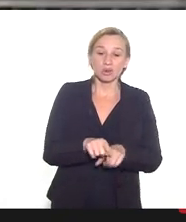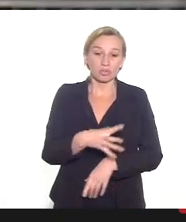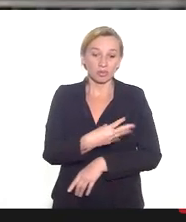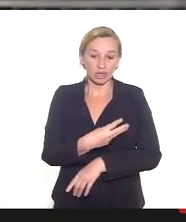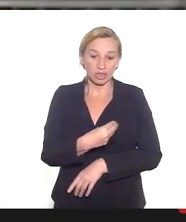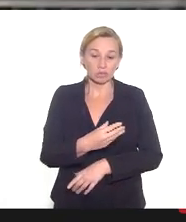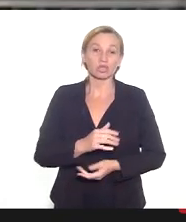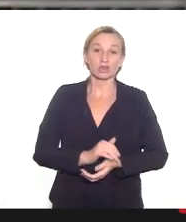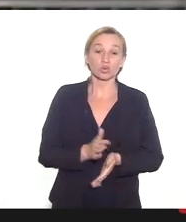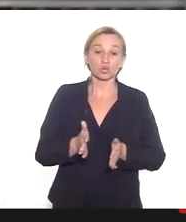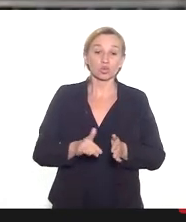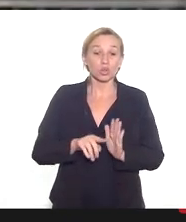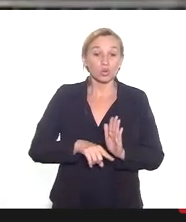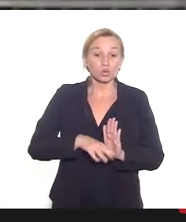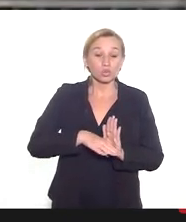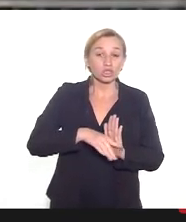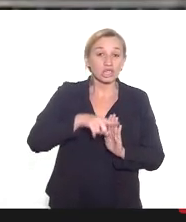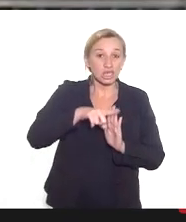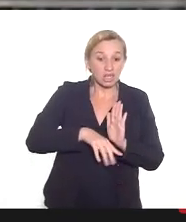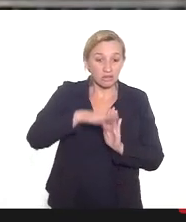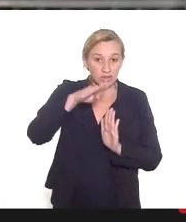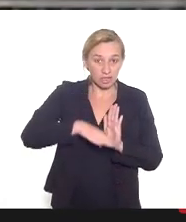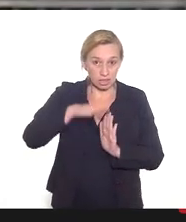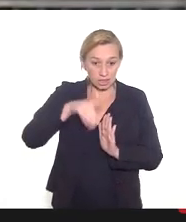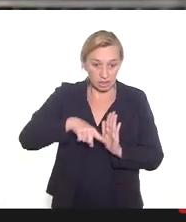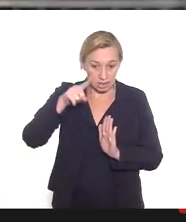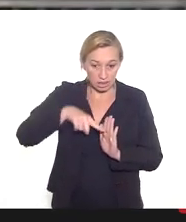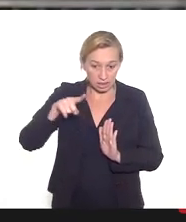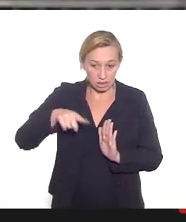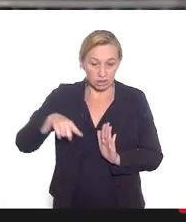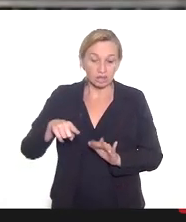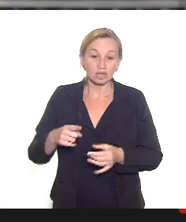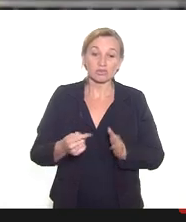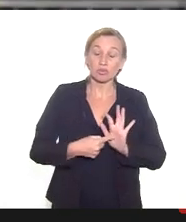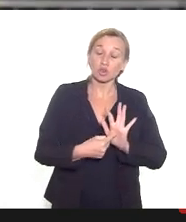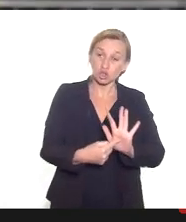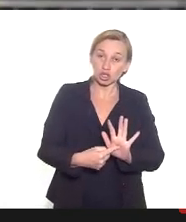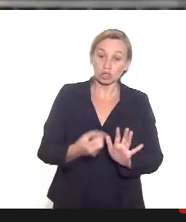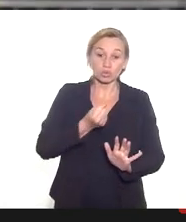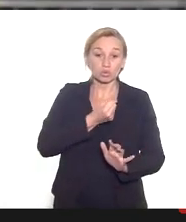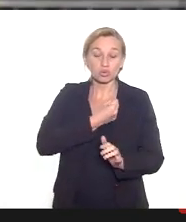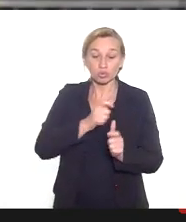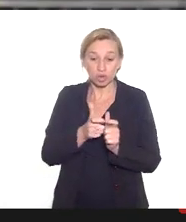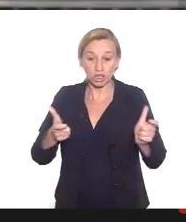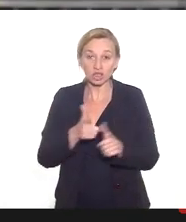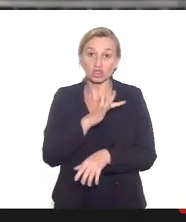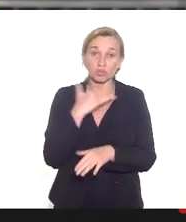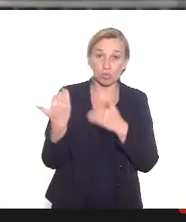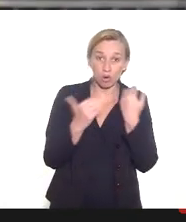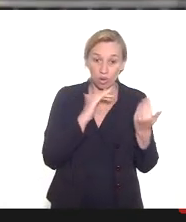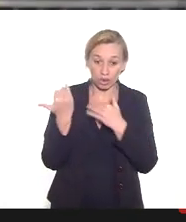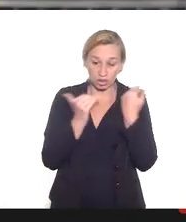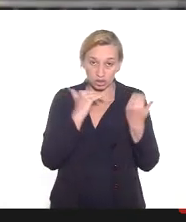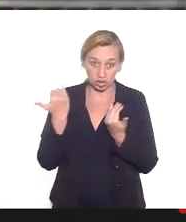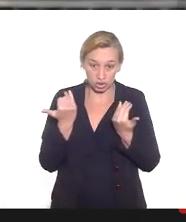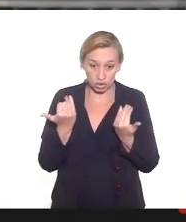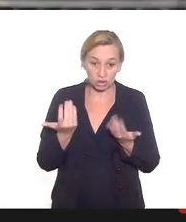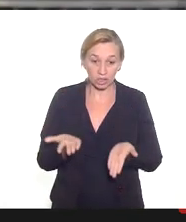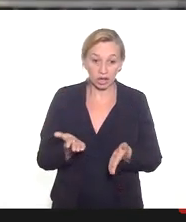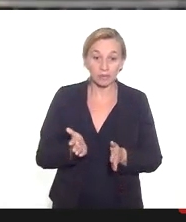os níveis né elevados que o Brasil vem apresentando grande o número de óbitos a taxa de letalidade